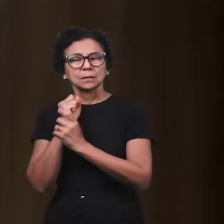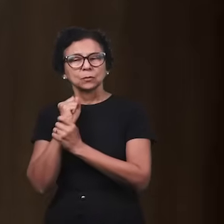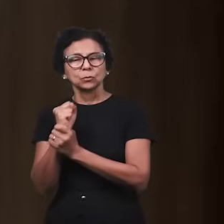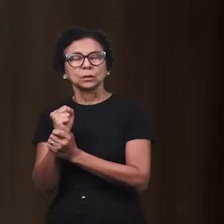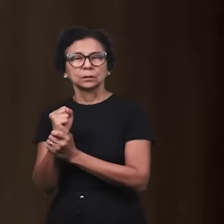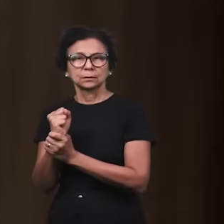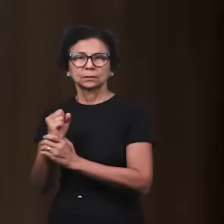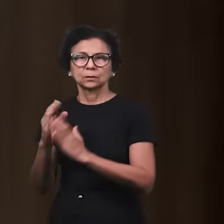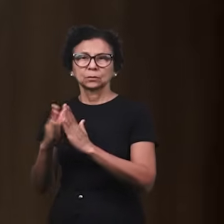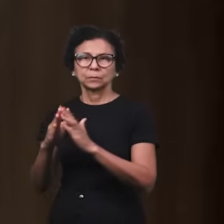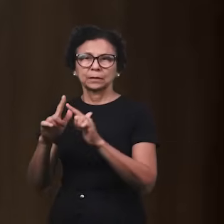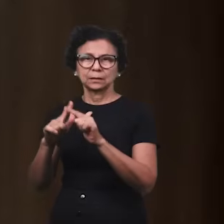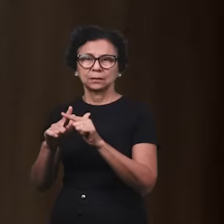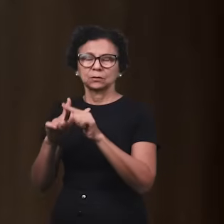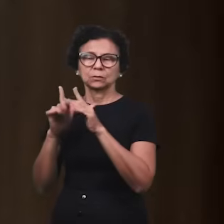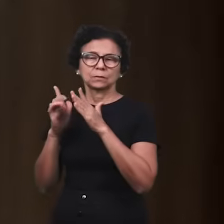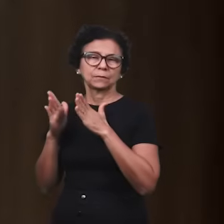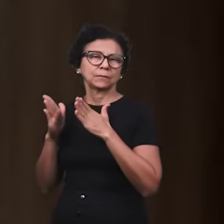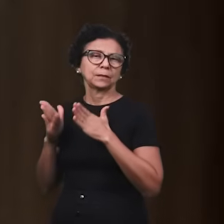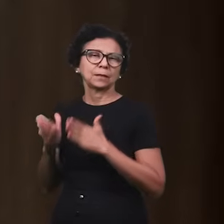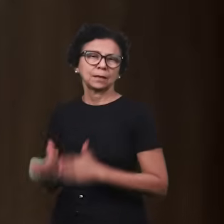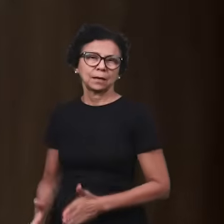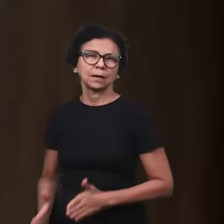muradas. Glória a Deus.